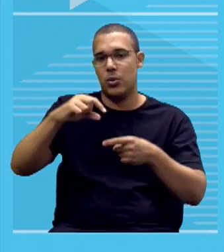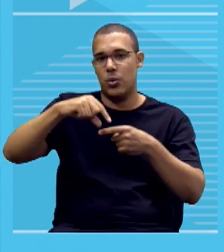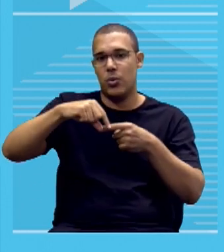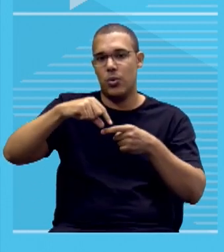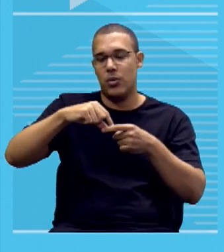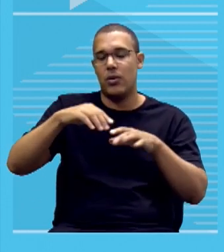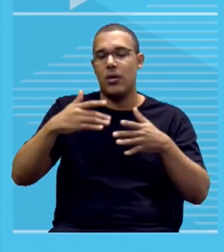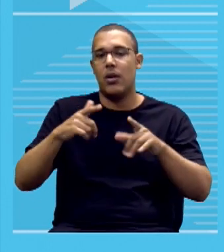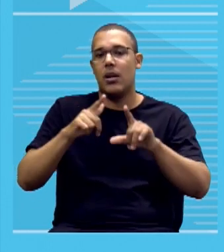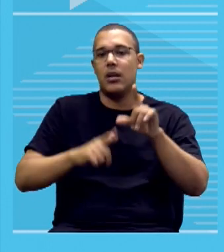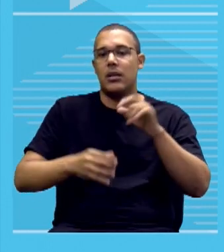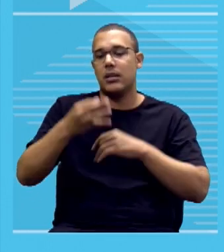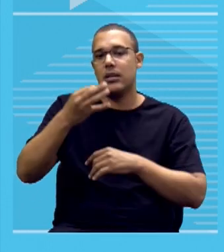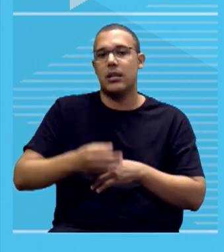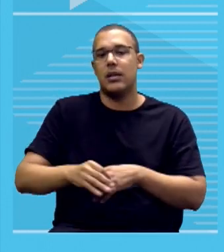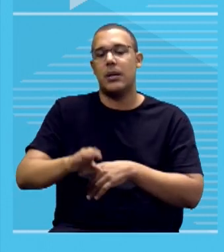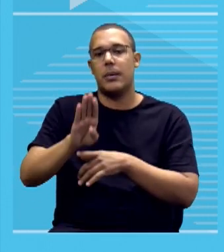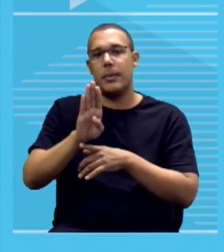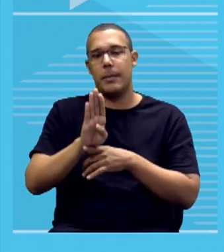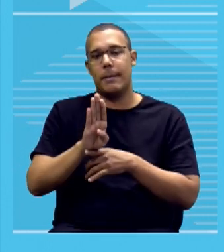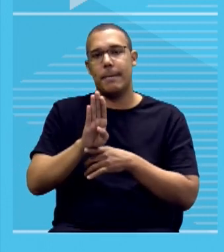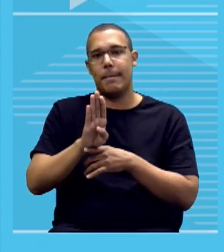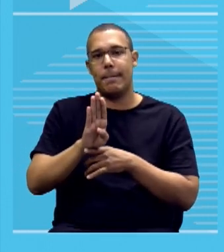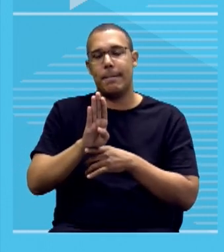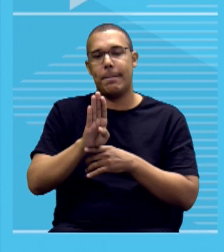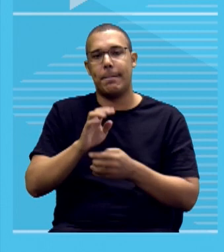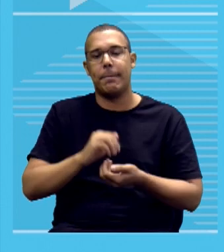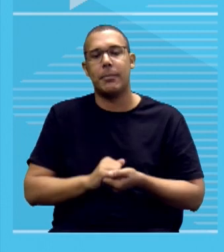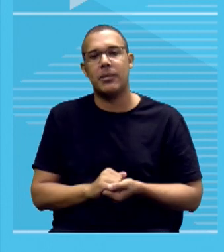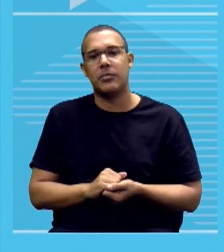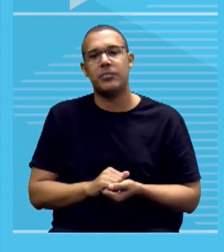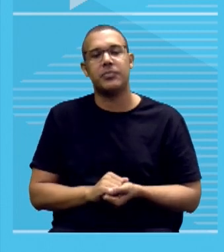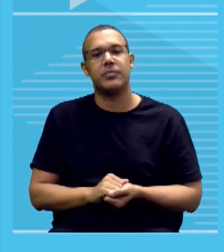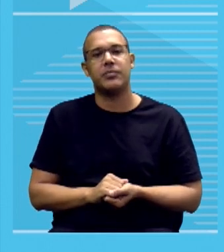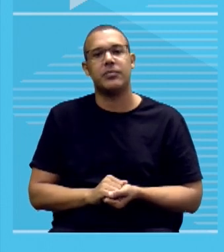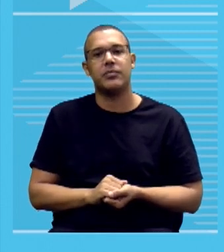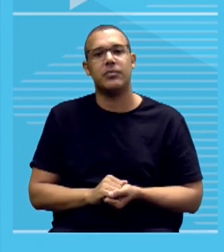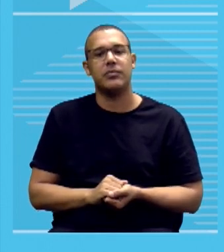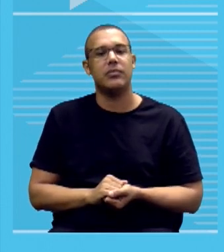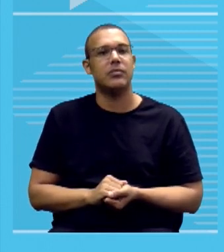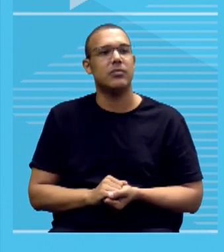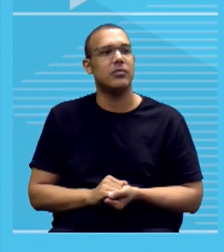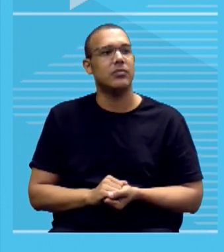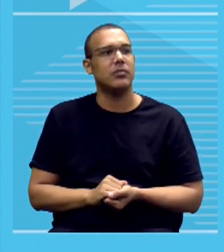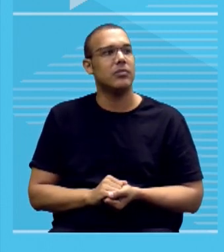gabarito seria letra B aí, só pela análise do gráfico. Bacana?